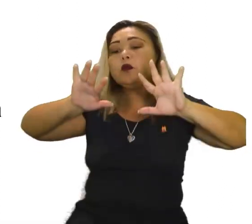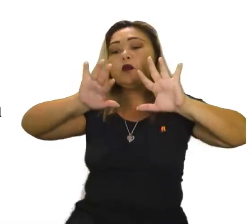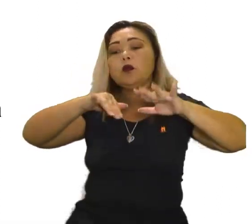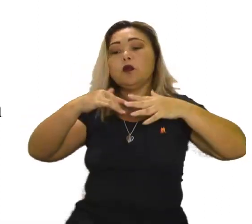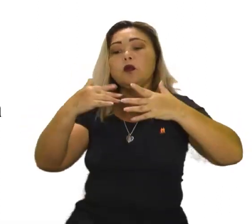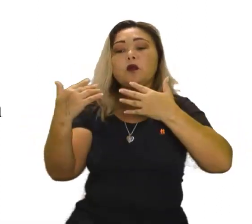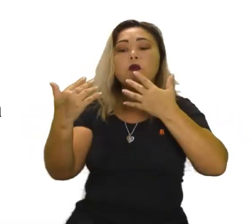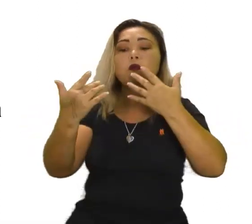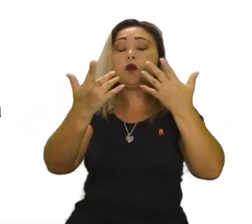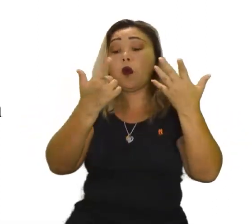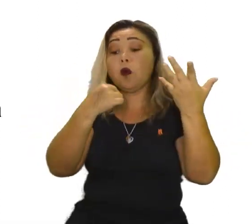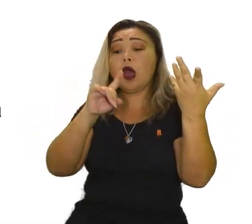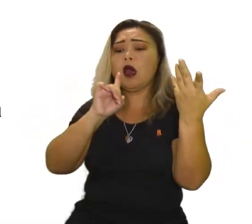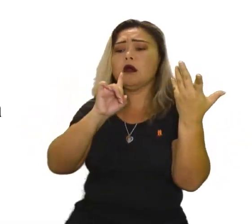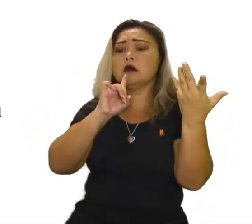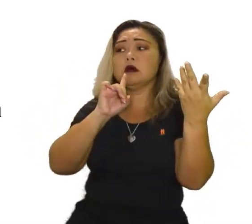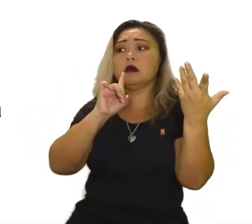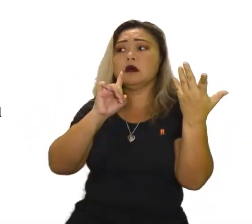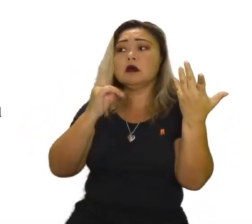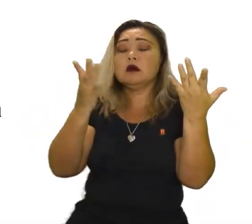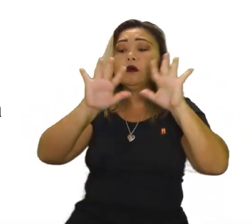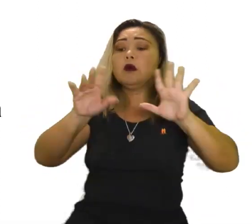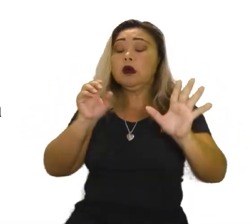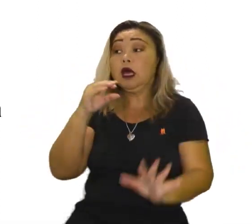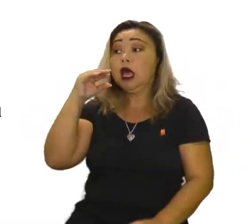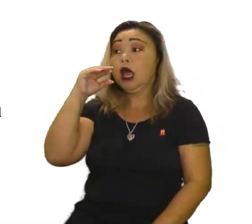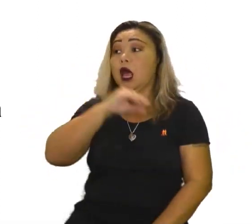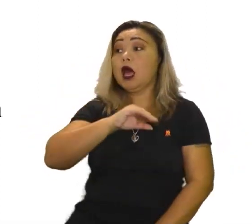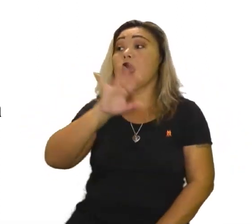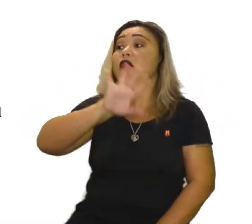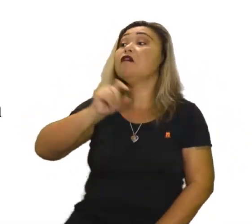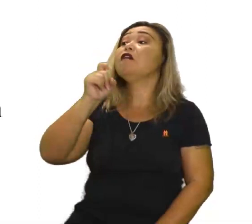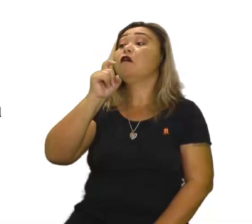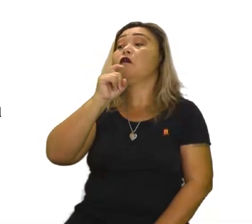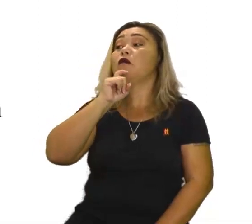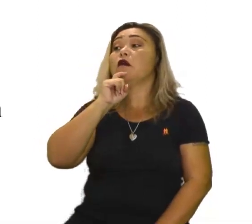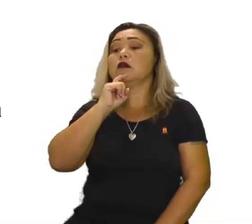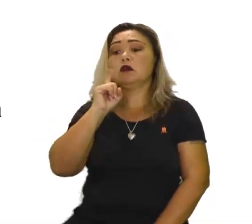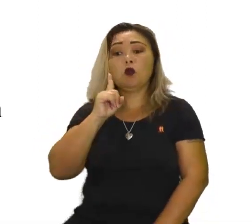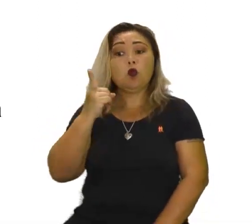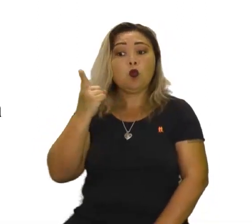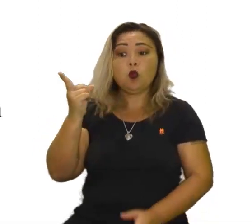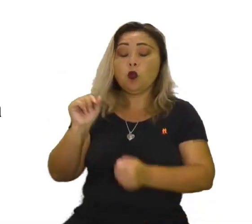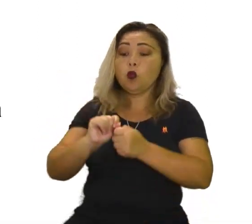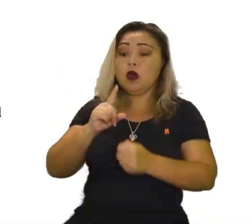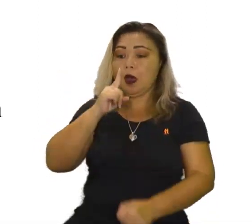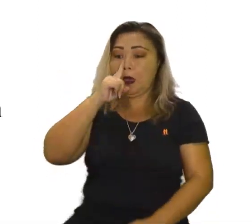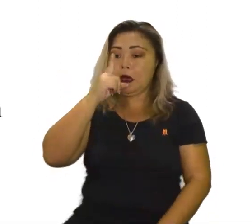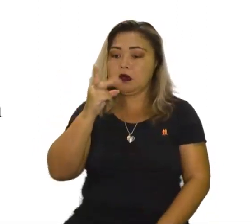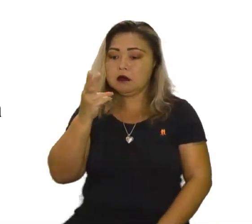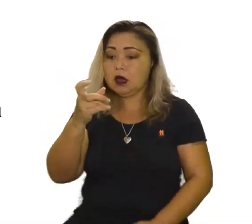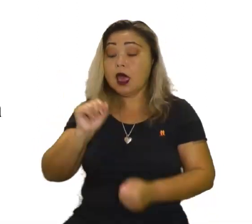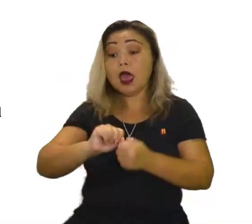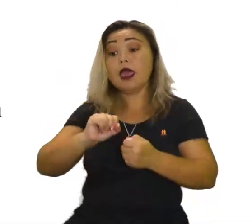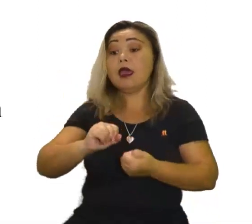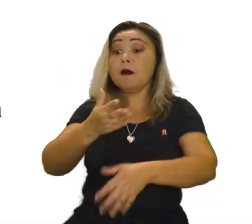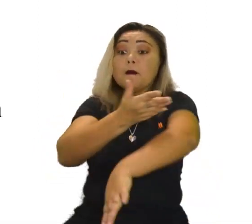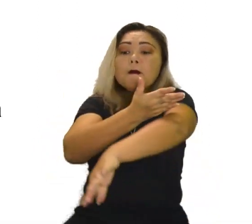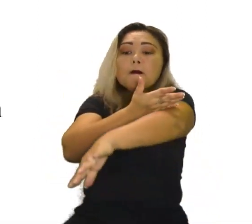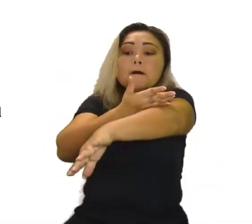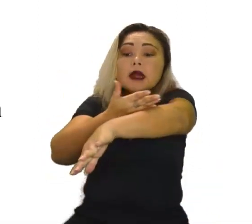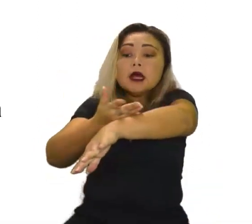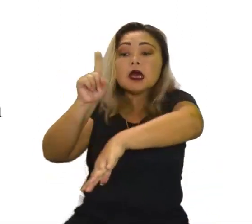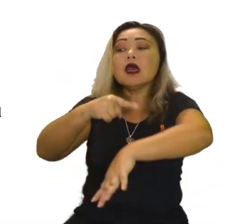gente pensa em fumaça, já pensa aquela fumaça quente, não uma fumaça tóxica, tanto é que é uma fumaça branca,